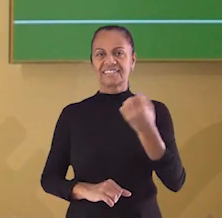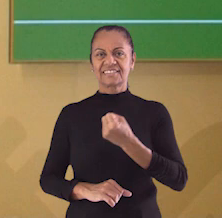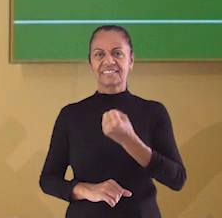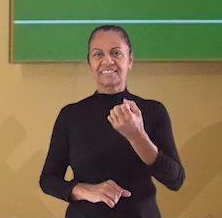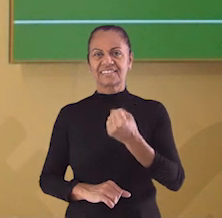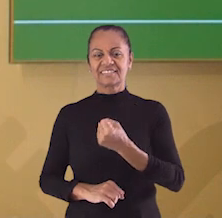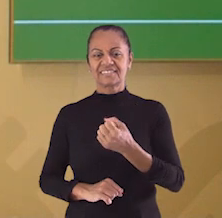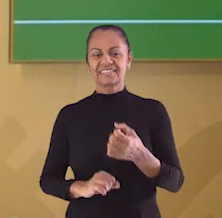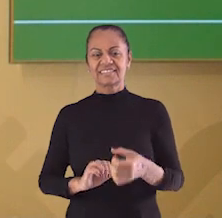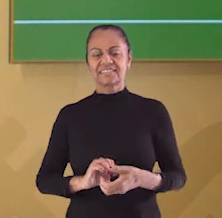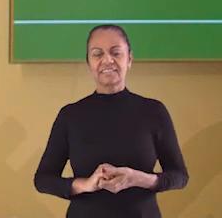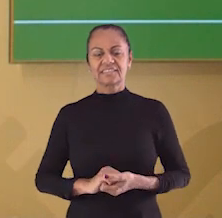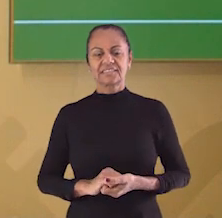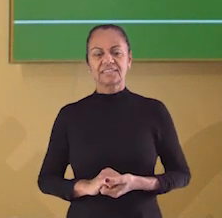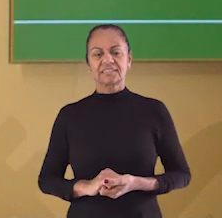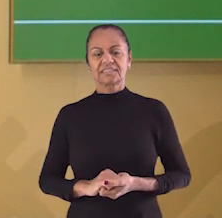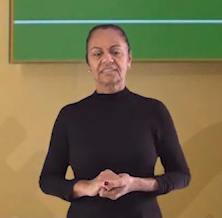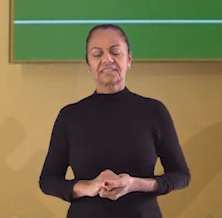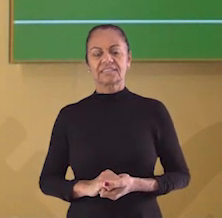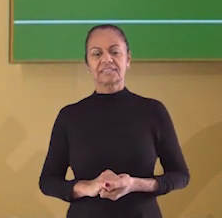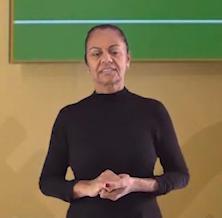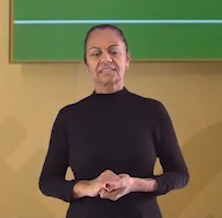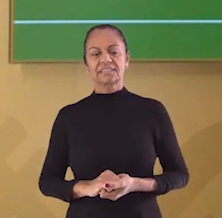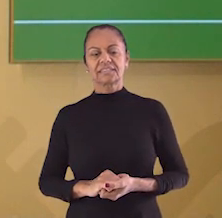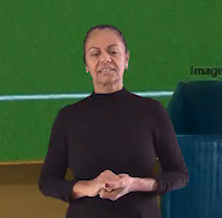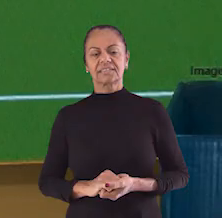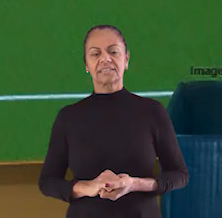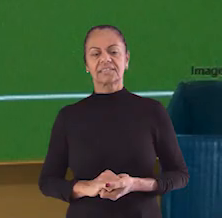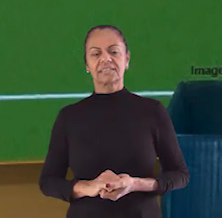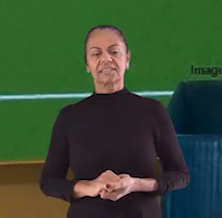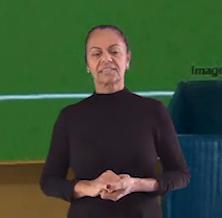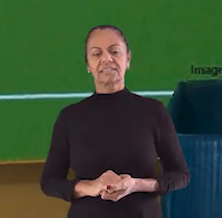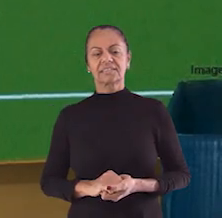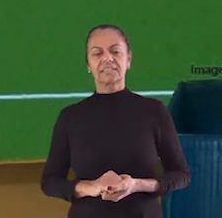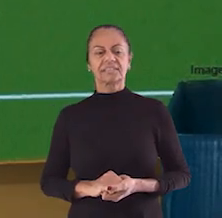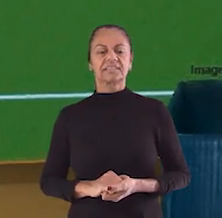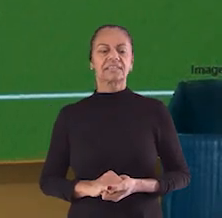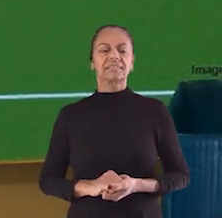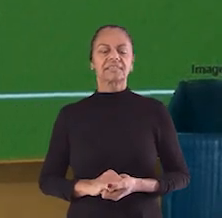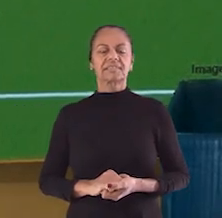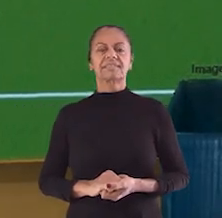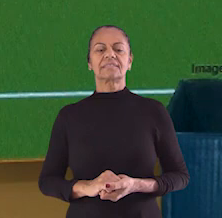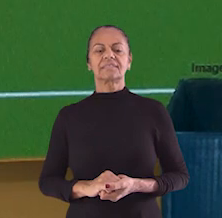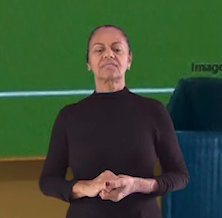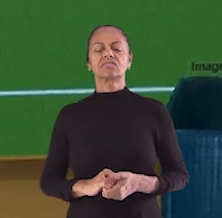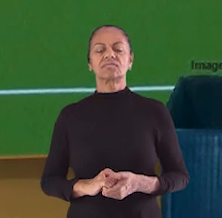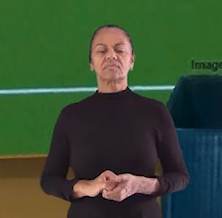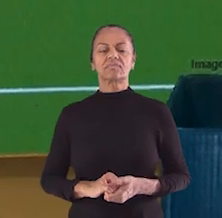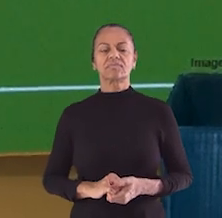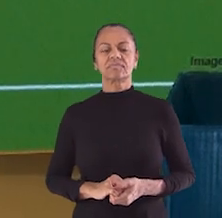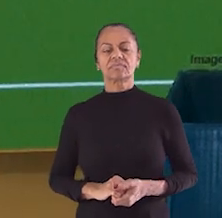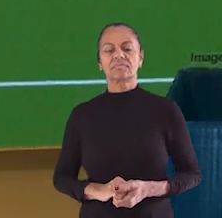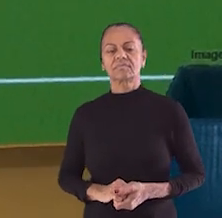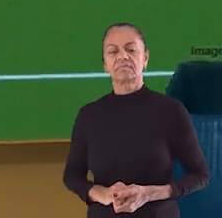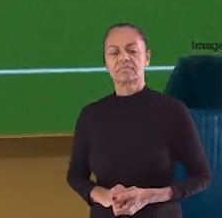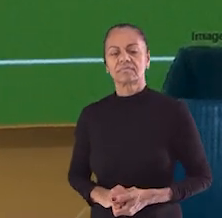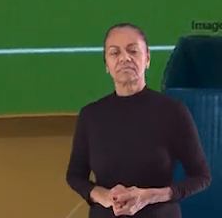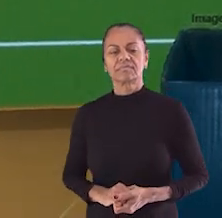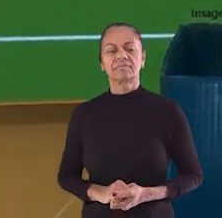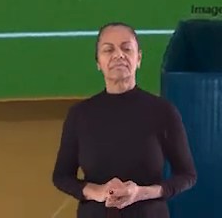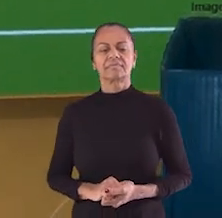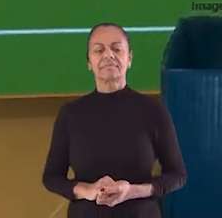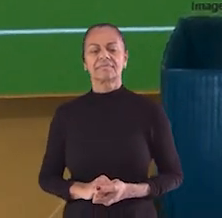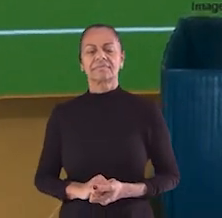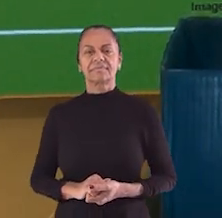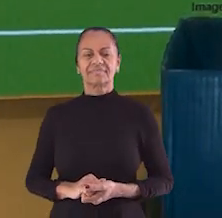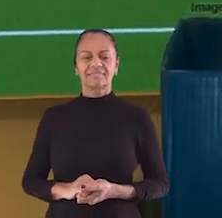Leite. o leite, olha ele aqui. Leite. Ele vem do ladinho Da carne. da